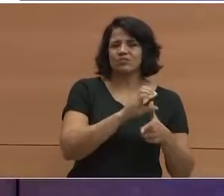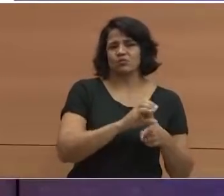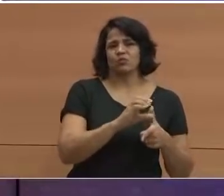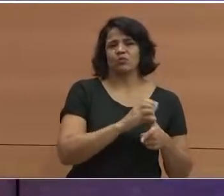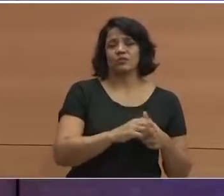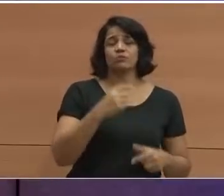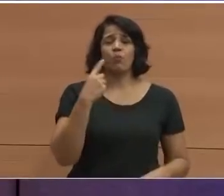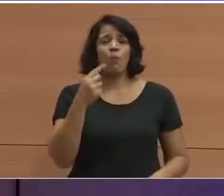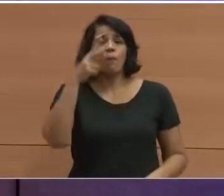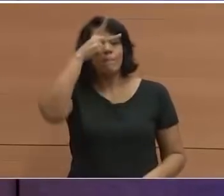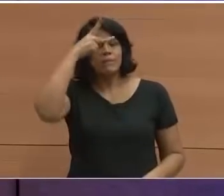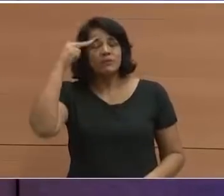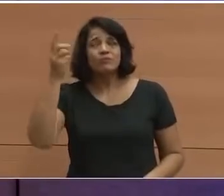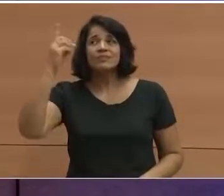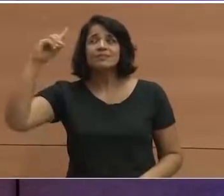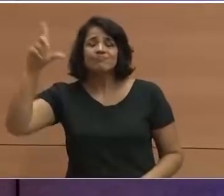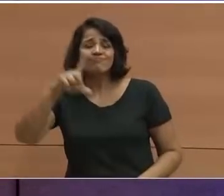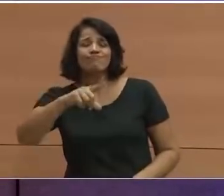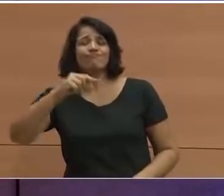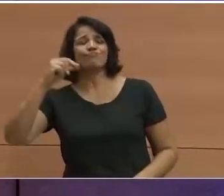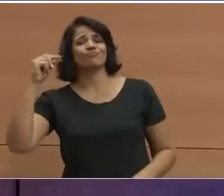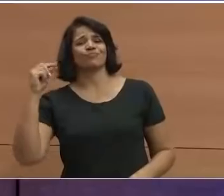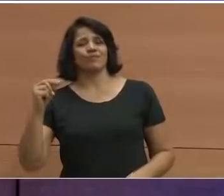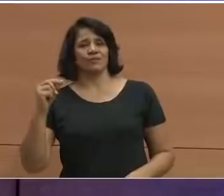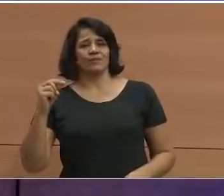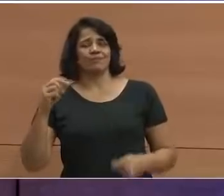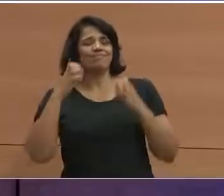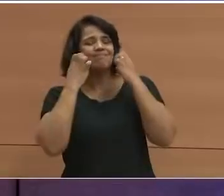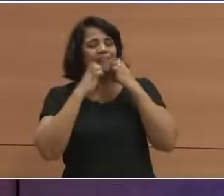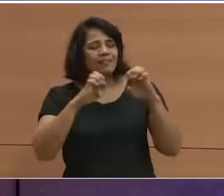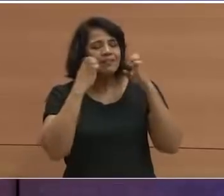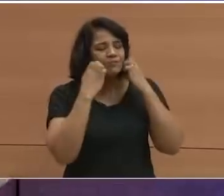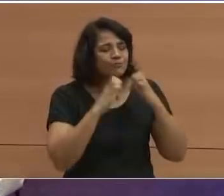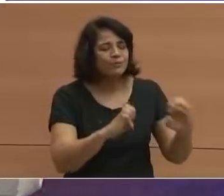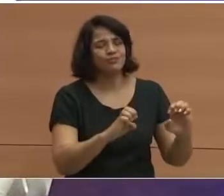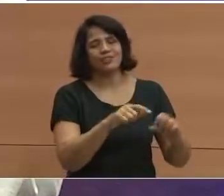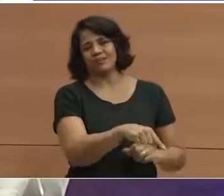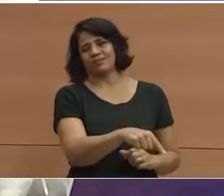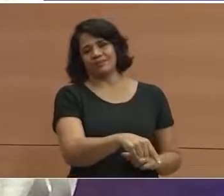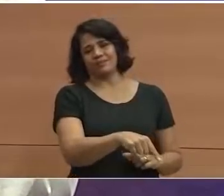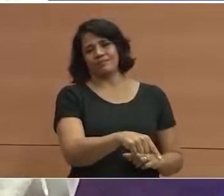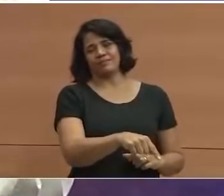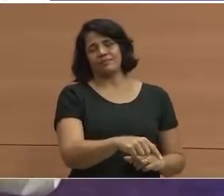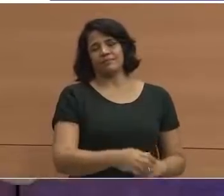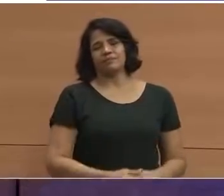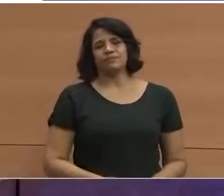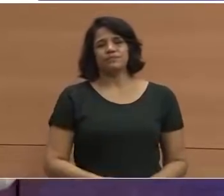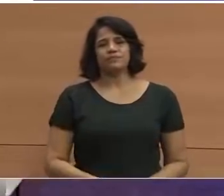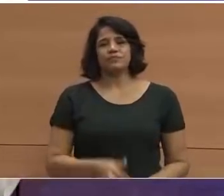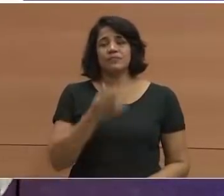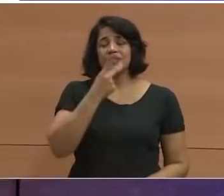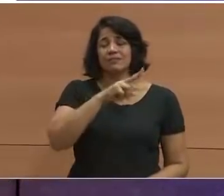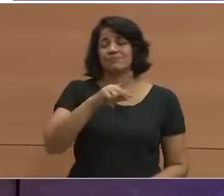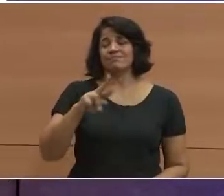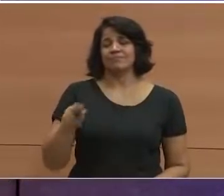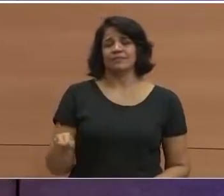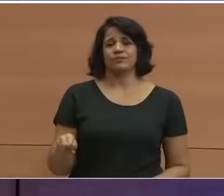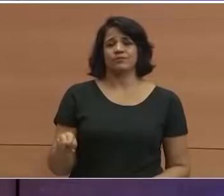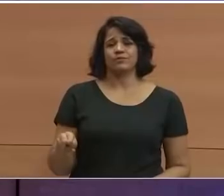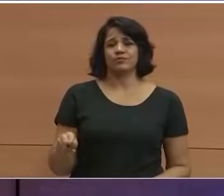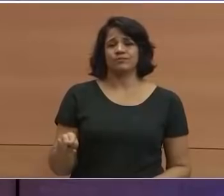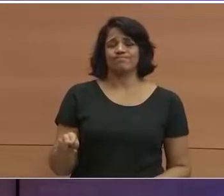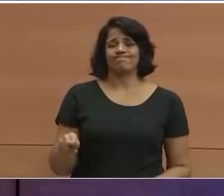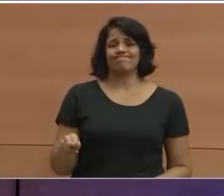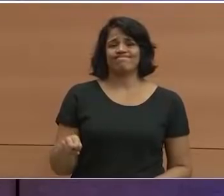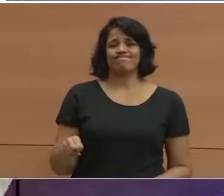para levar liderança e para levar palavra profética para aquela região. Irmãos, isso trouxe